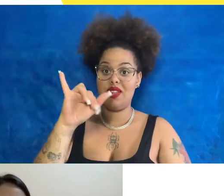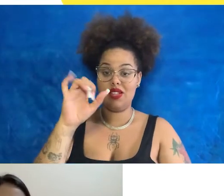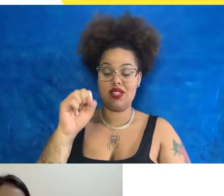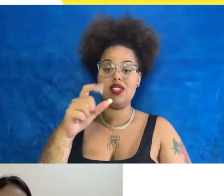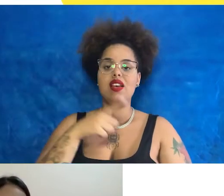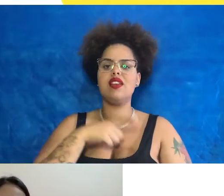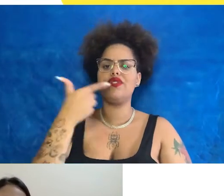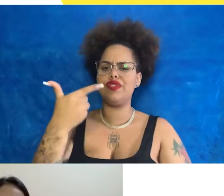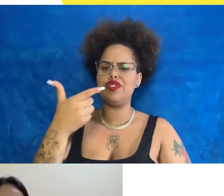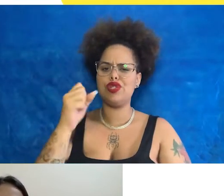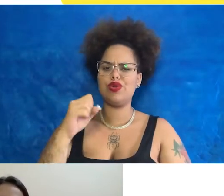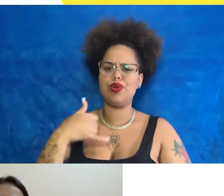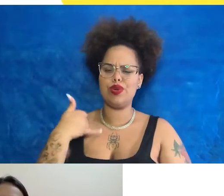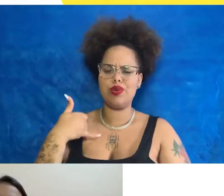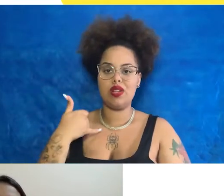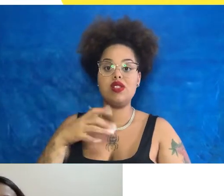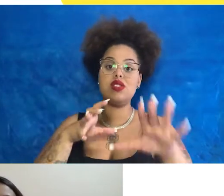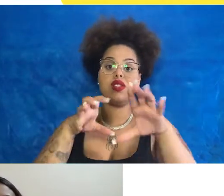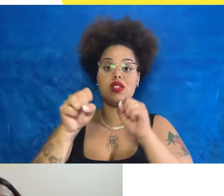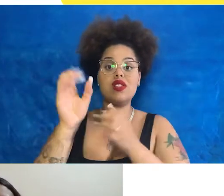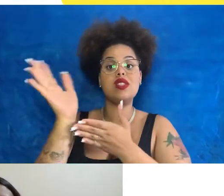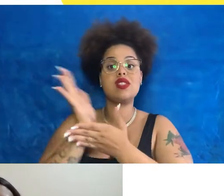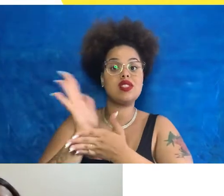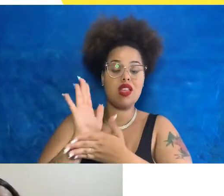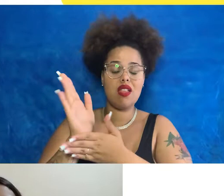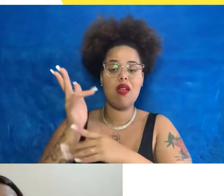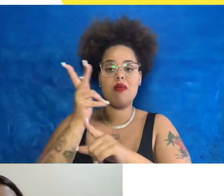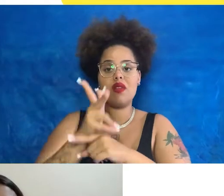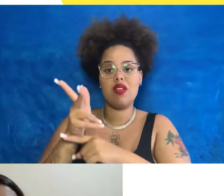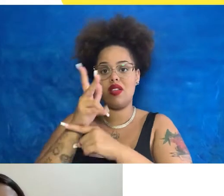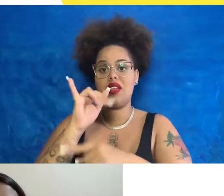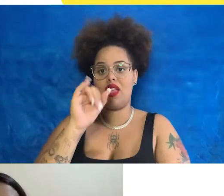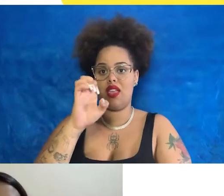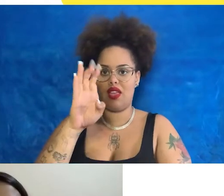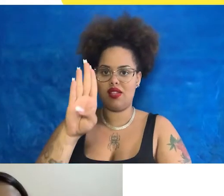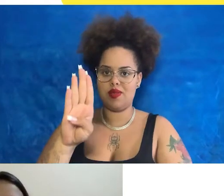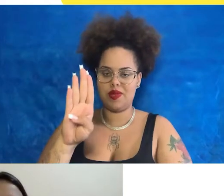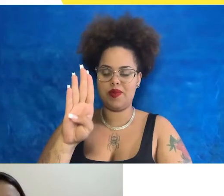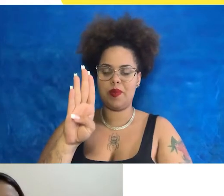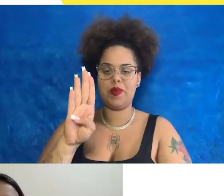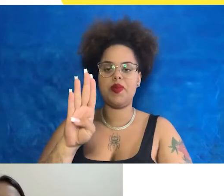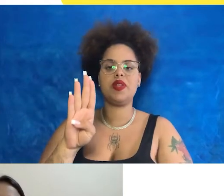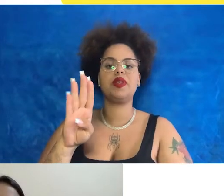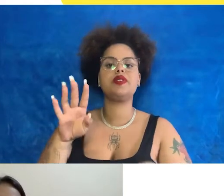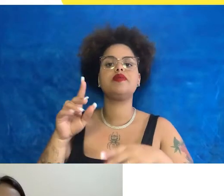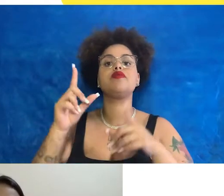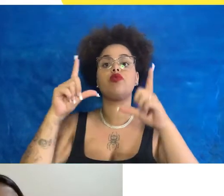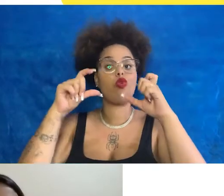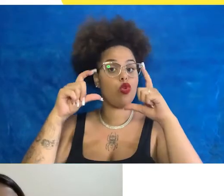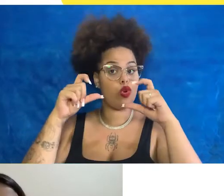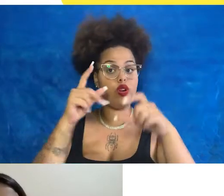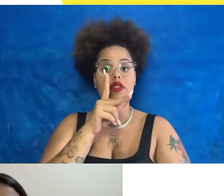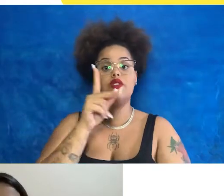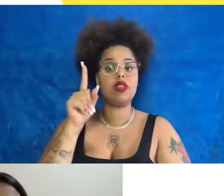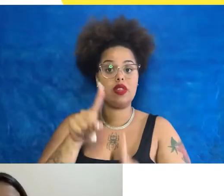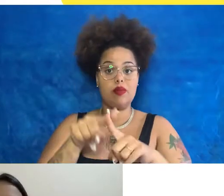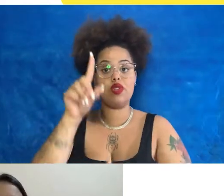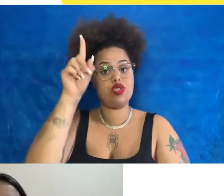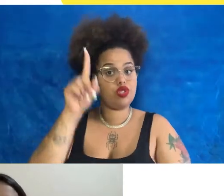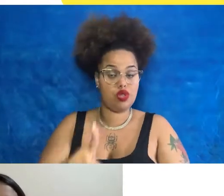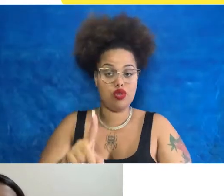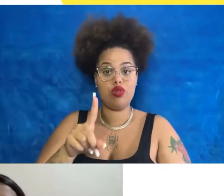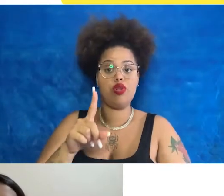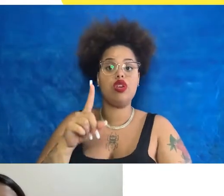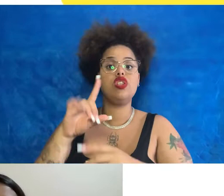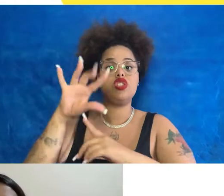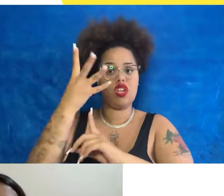28 anos, é bacharel em cinema e mídias digitais pelo Centro Universitário IESB, fotógrafa e diretora de arte, assinou